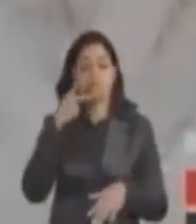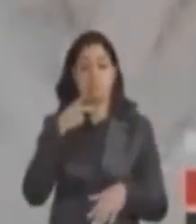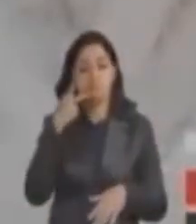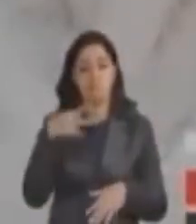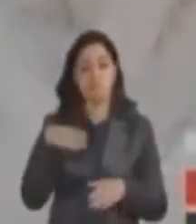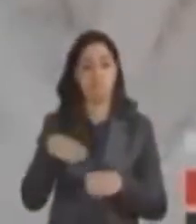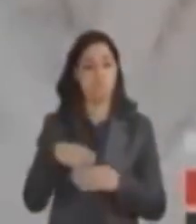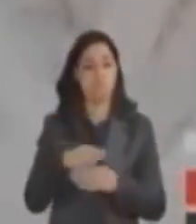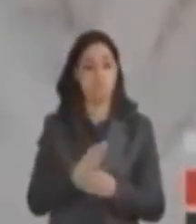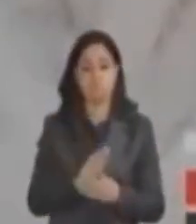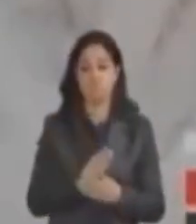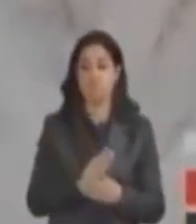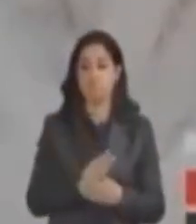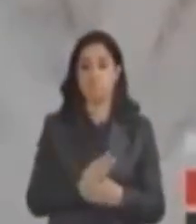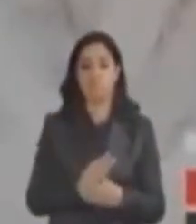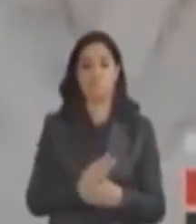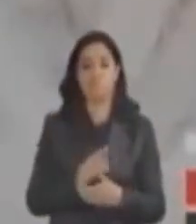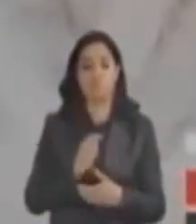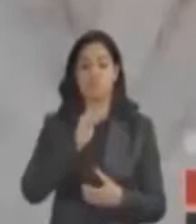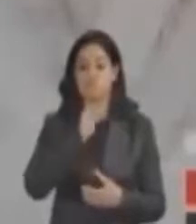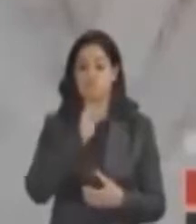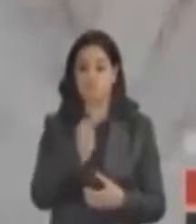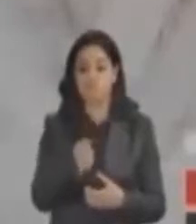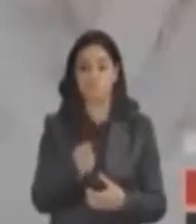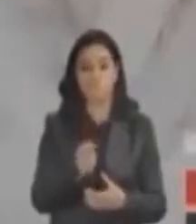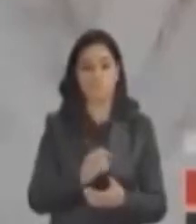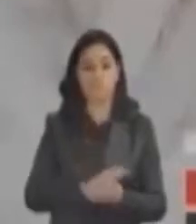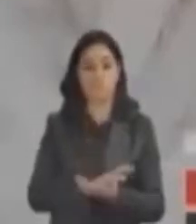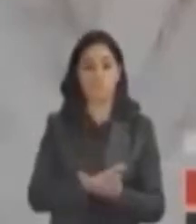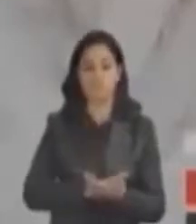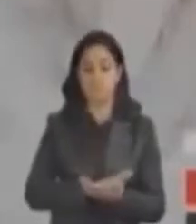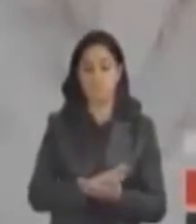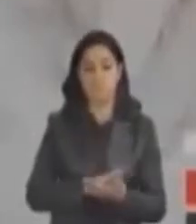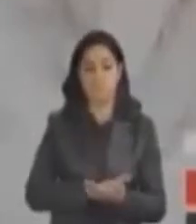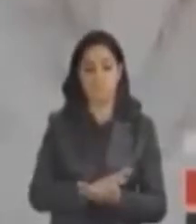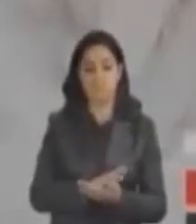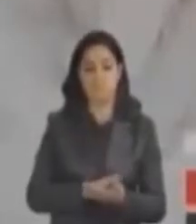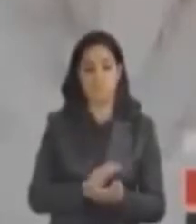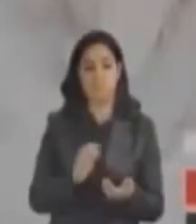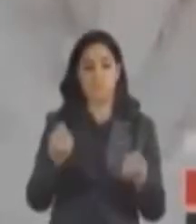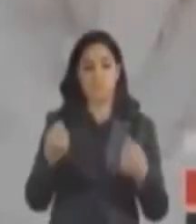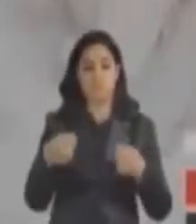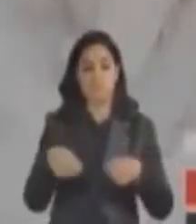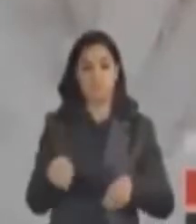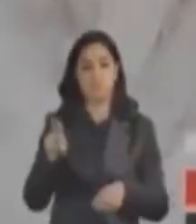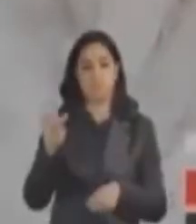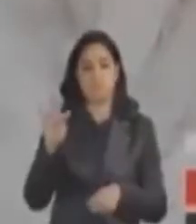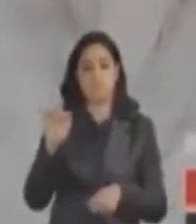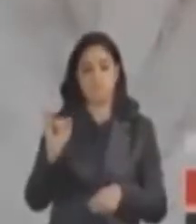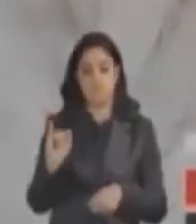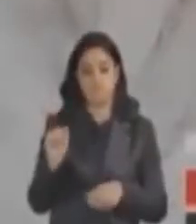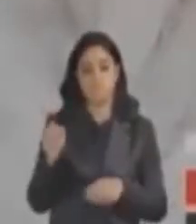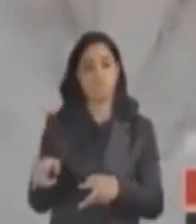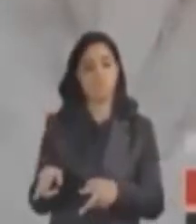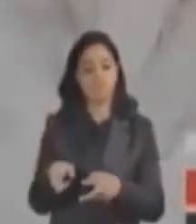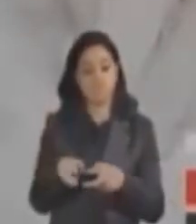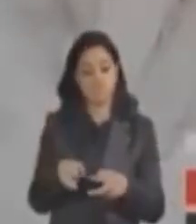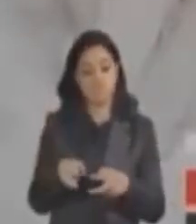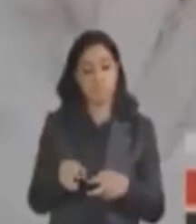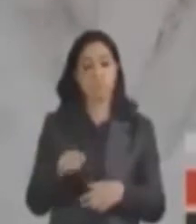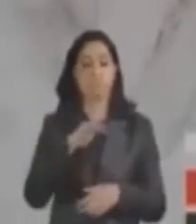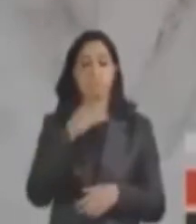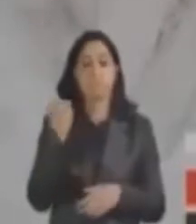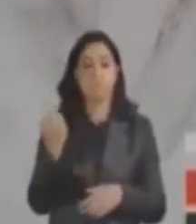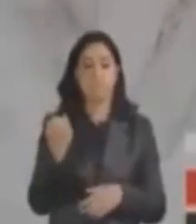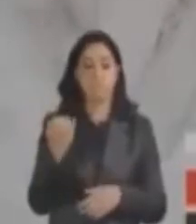nem um recém nascido que precise de utilizar de uma uti e é por isso que a mortalidade infantil